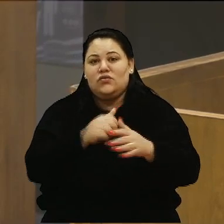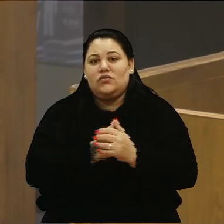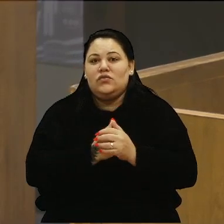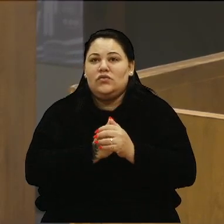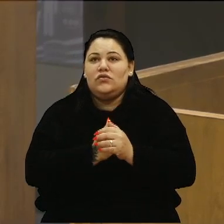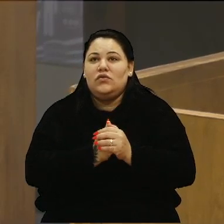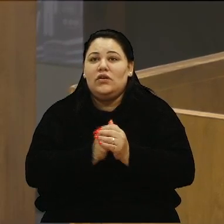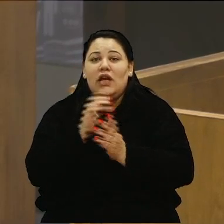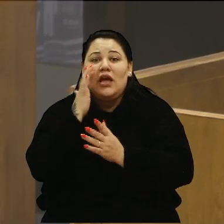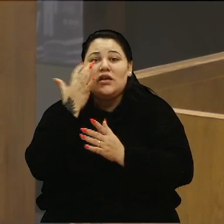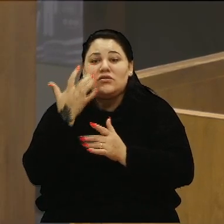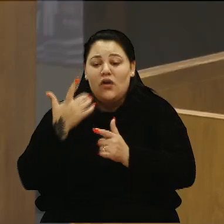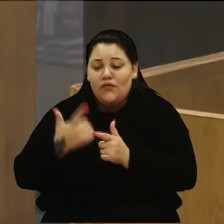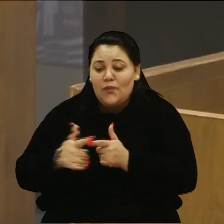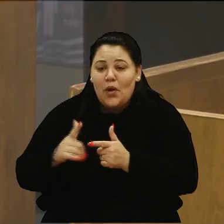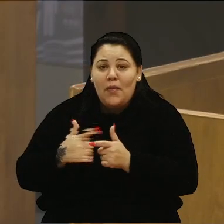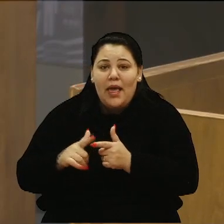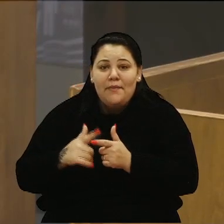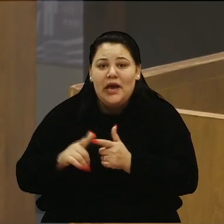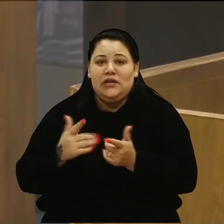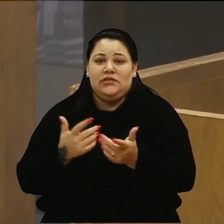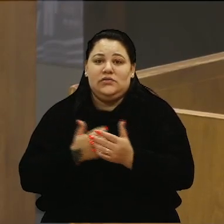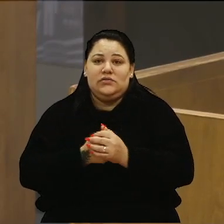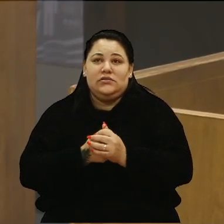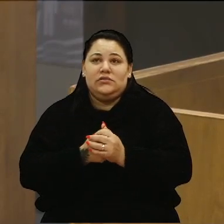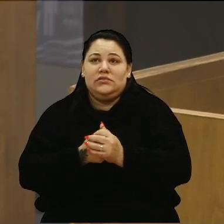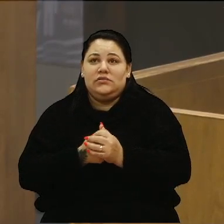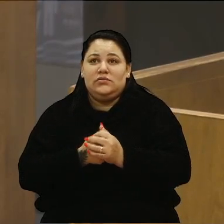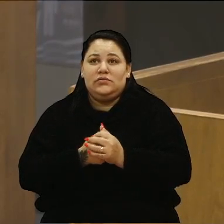e soluciona o problema.